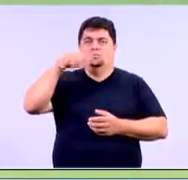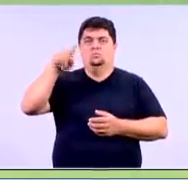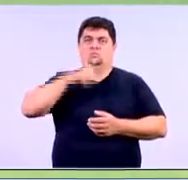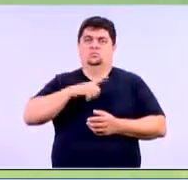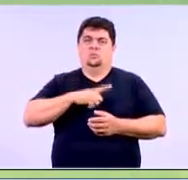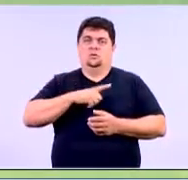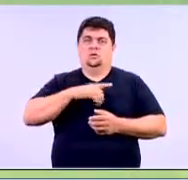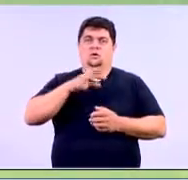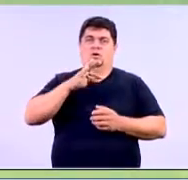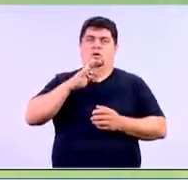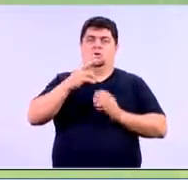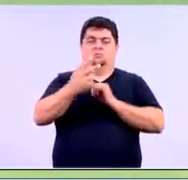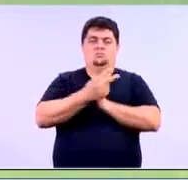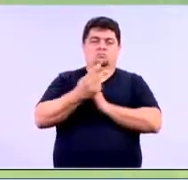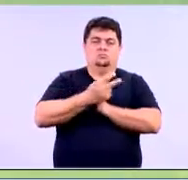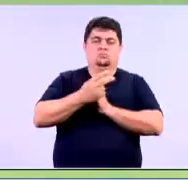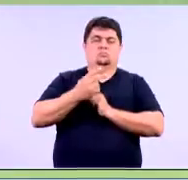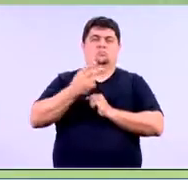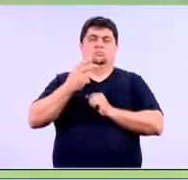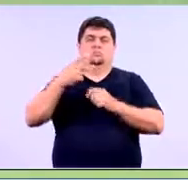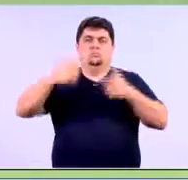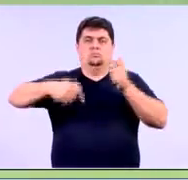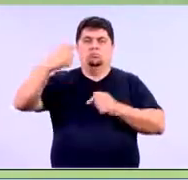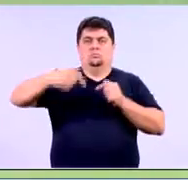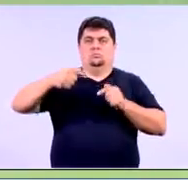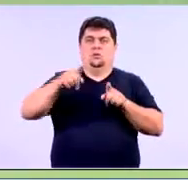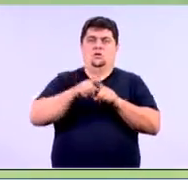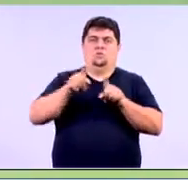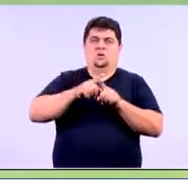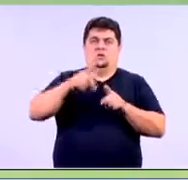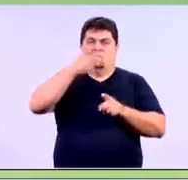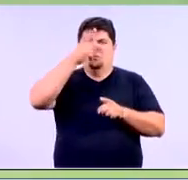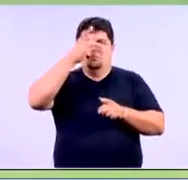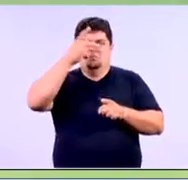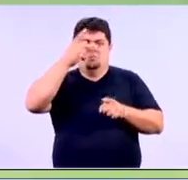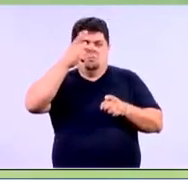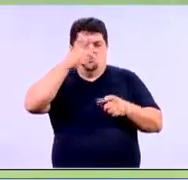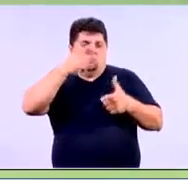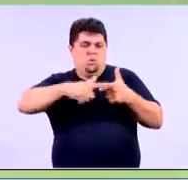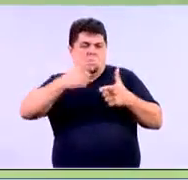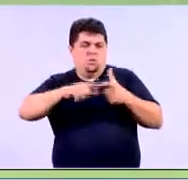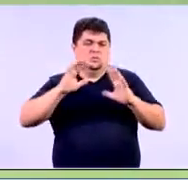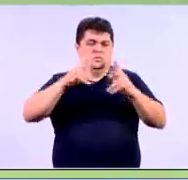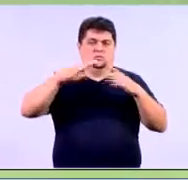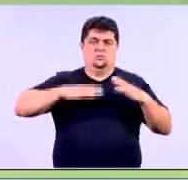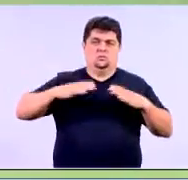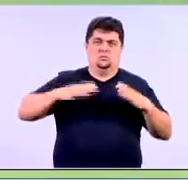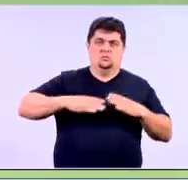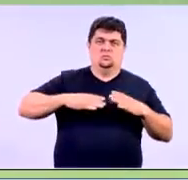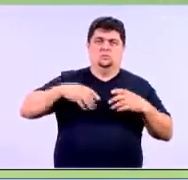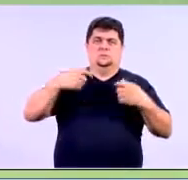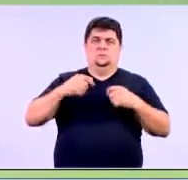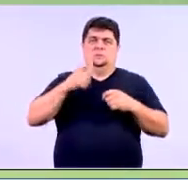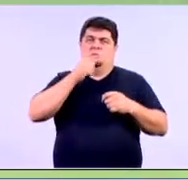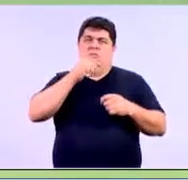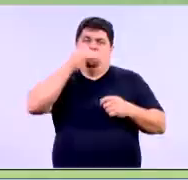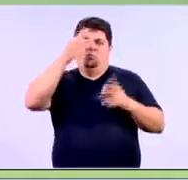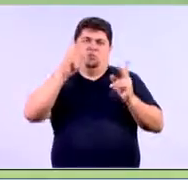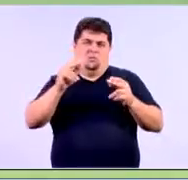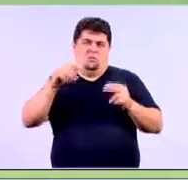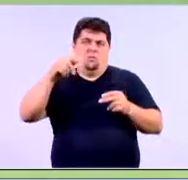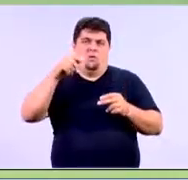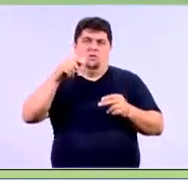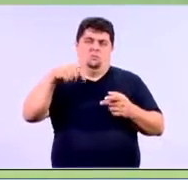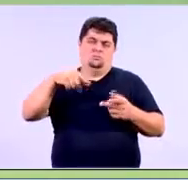tributos que são empréstimos compulsórios para guerra ou calamidade, que essa situação é emergencial, quando,